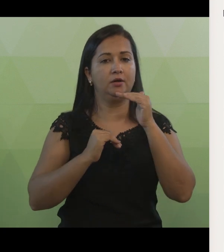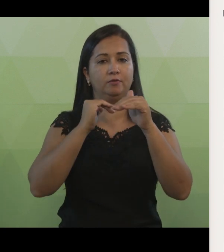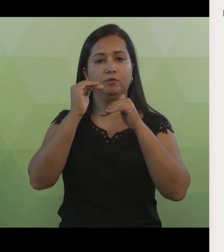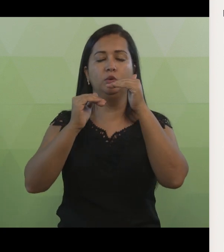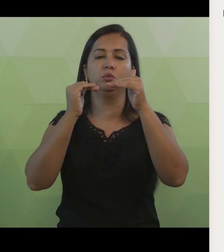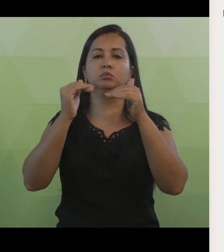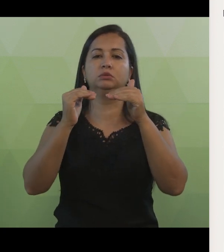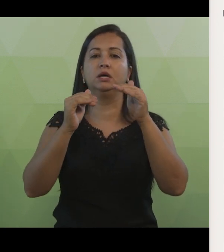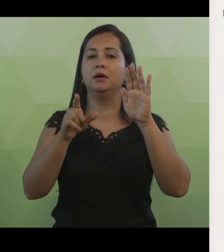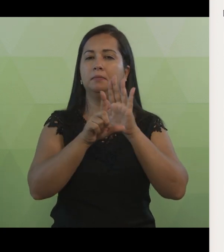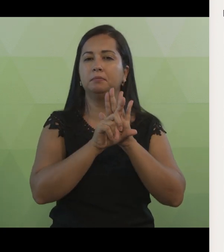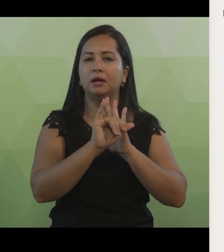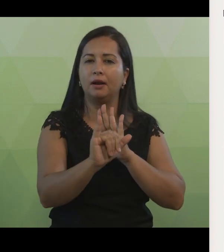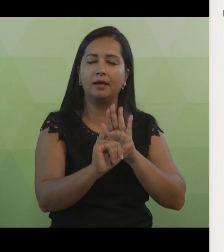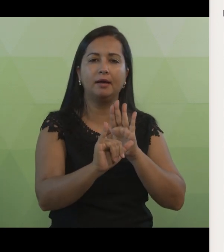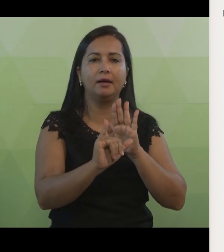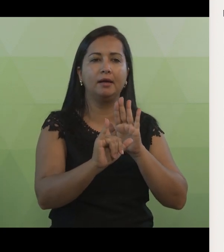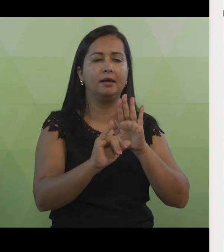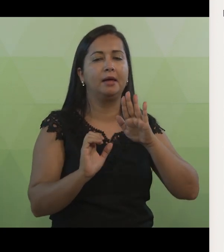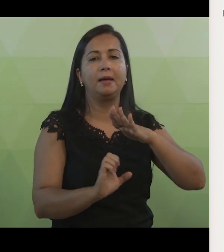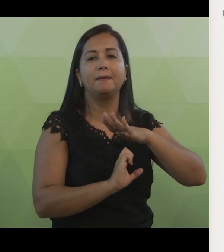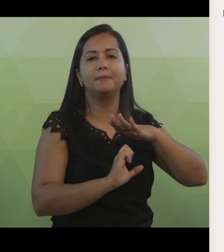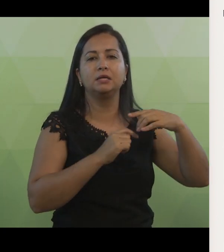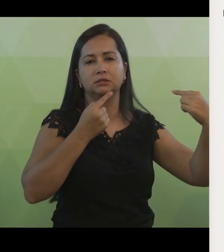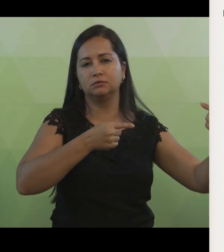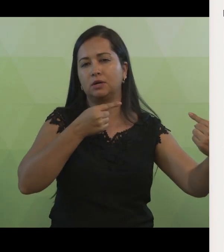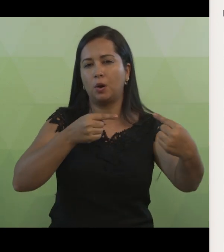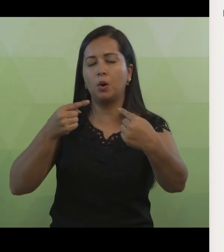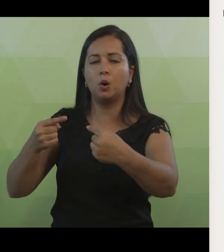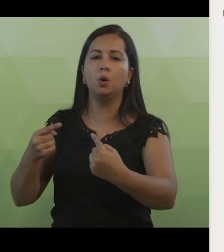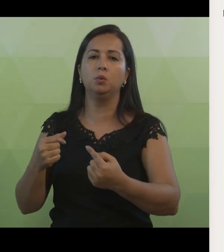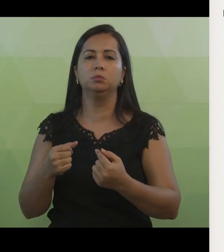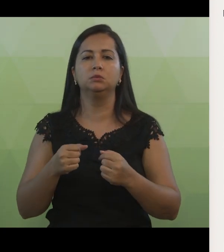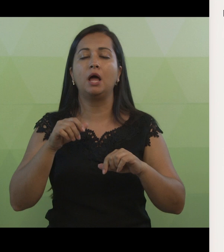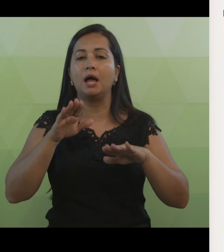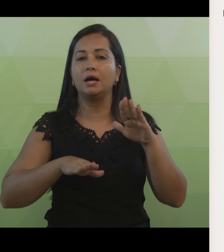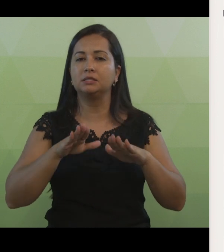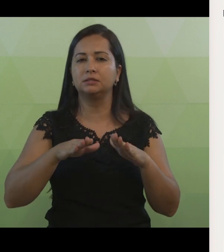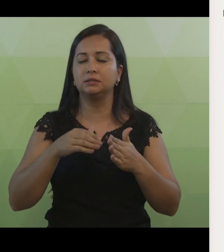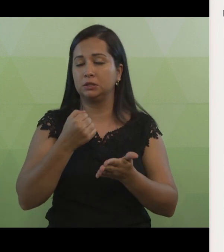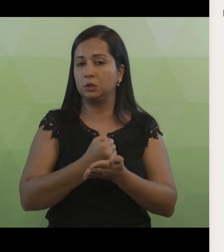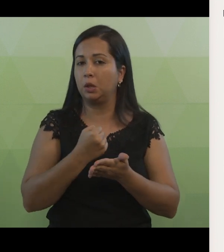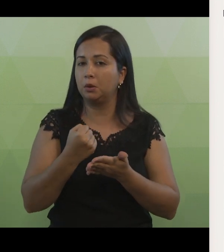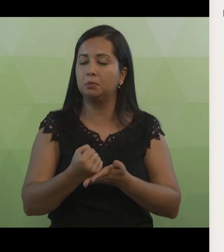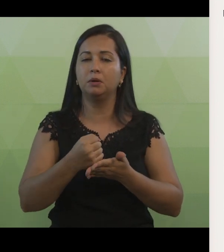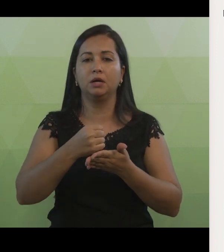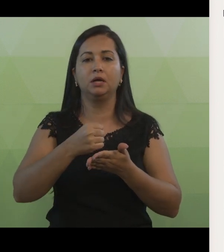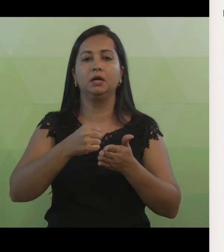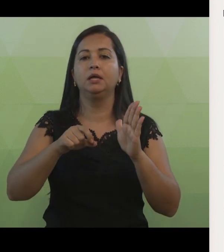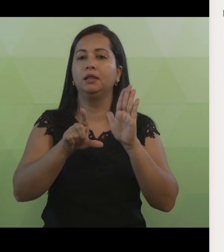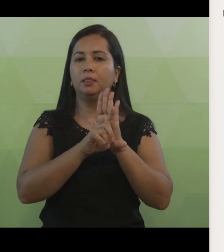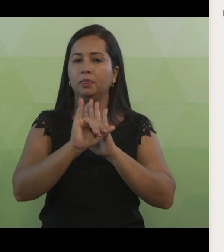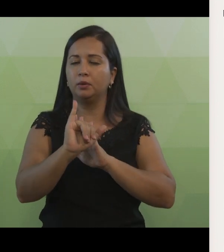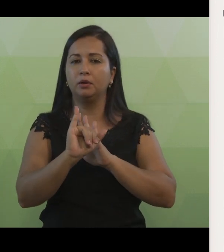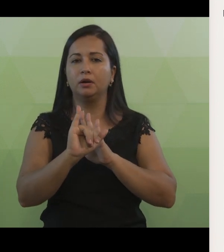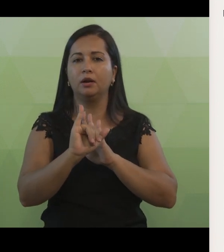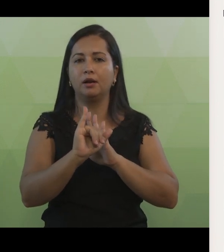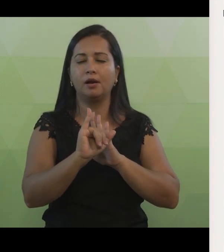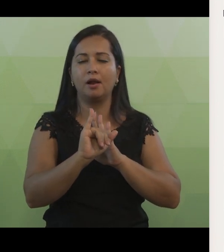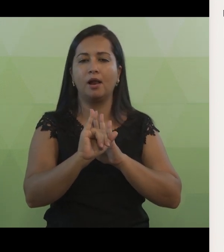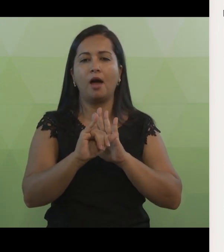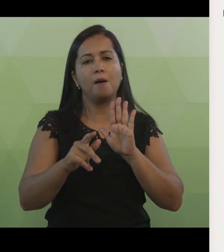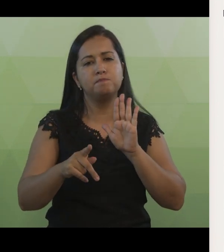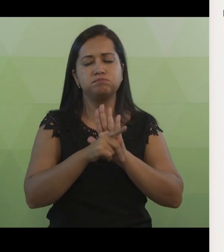tecnológicas, legislações, concorrência, mudanças estatutárias, mudanças nas leis ambientais,